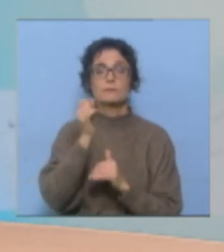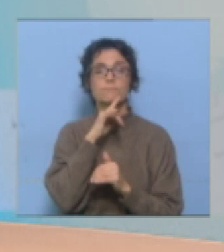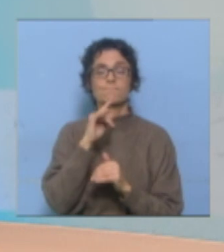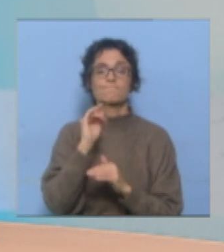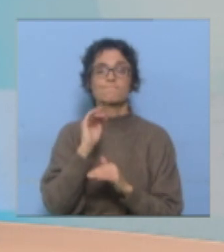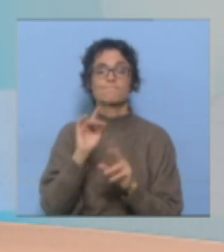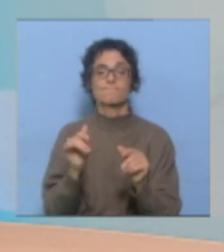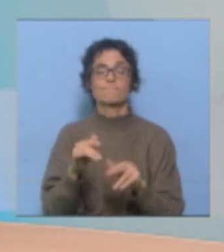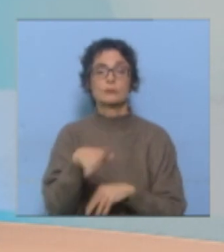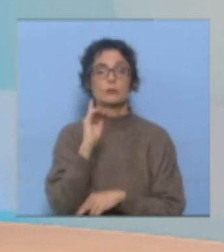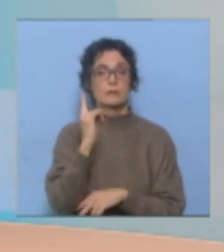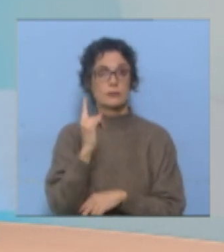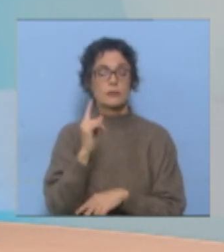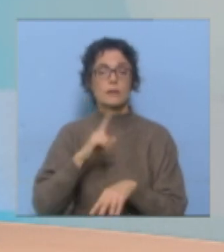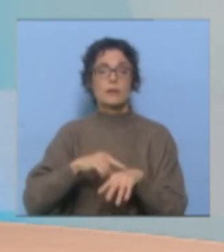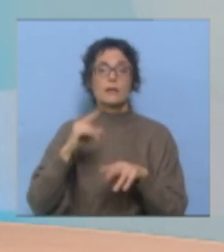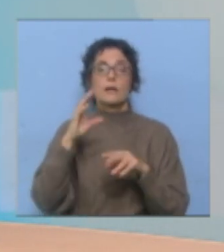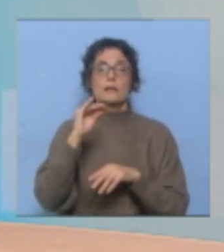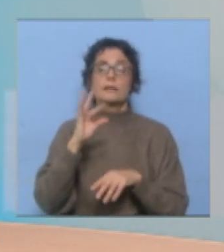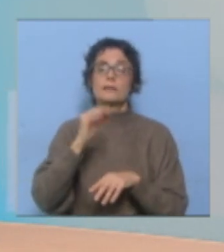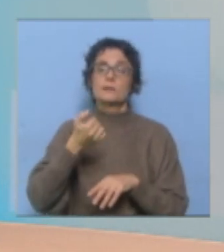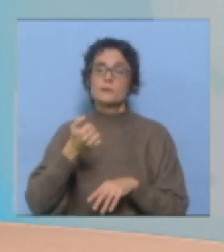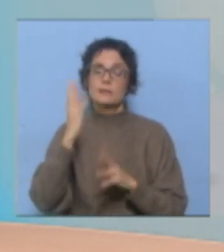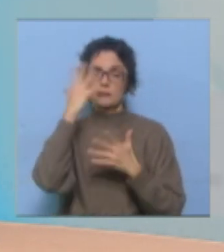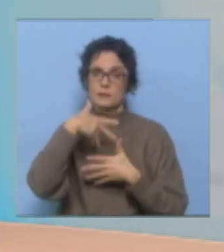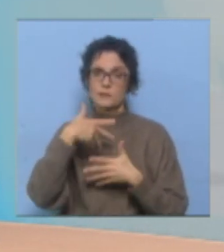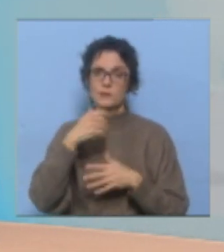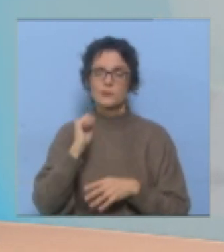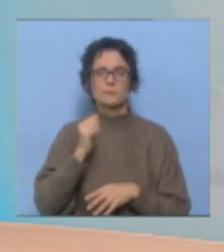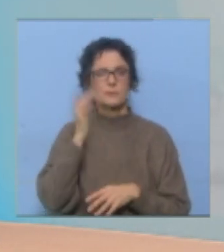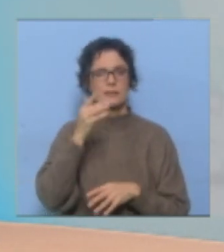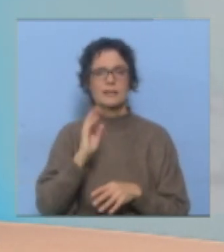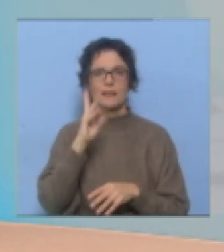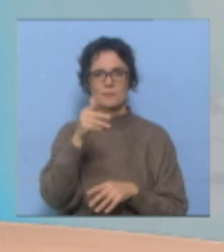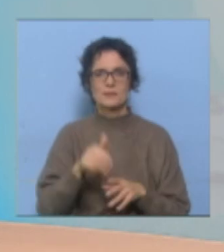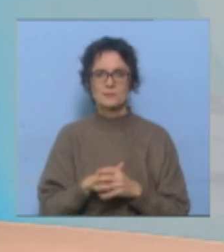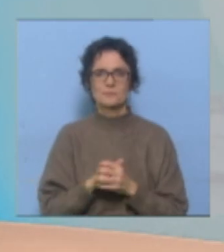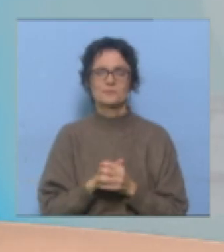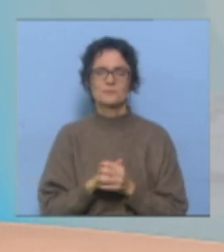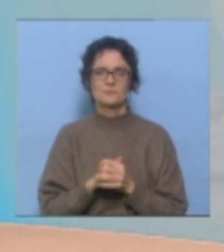Antena 1, quando forem 22h45. Votos de uma ótima tarde. Até amanhã, se Deus quiser.